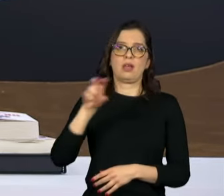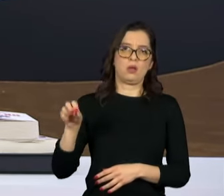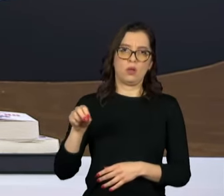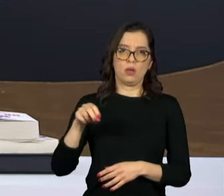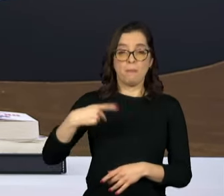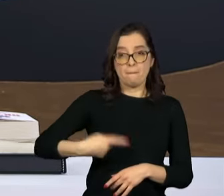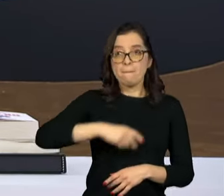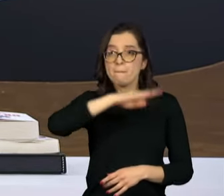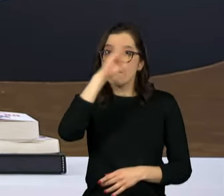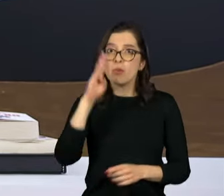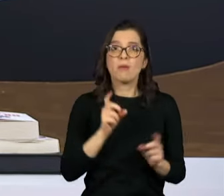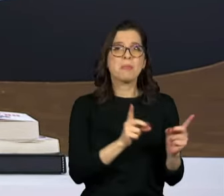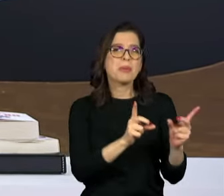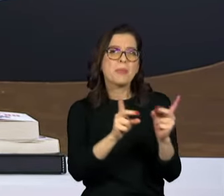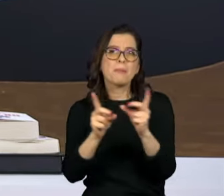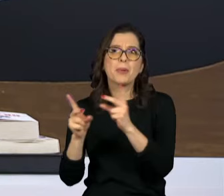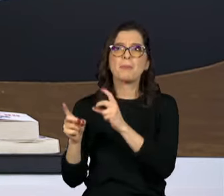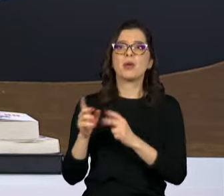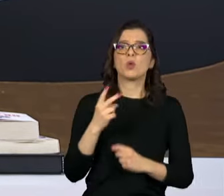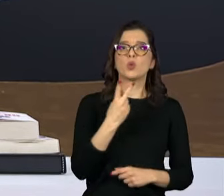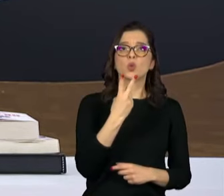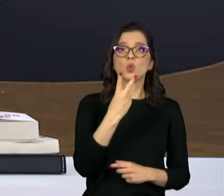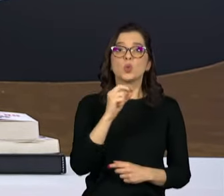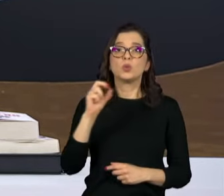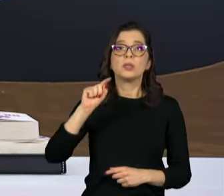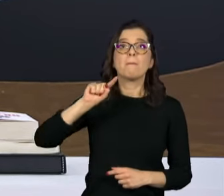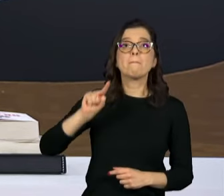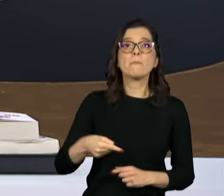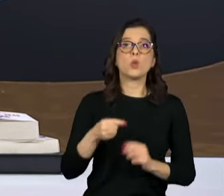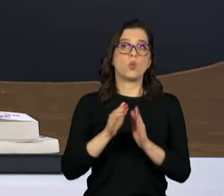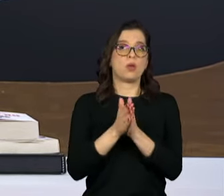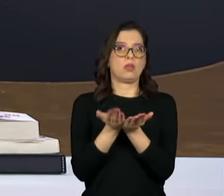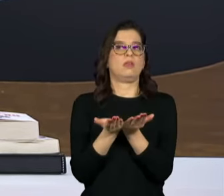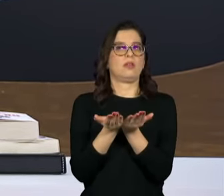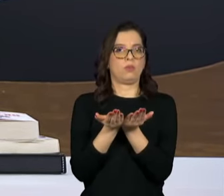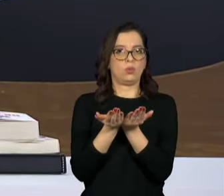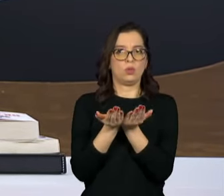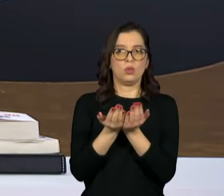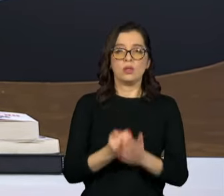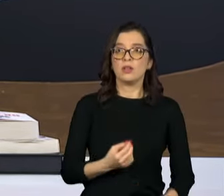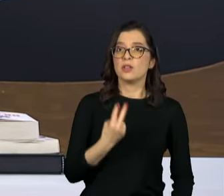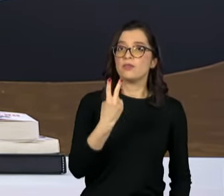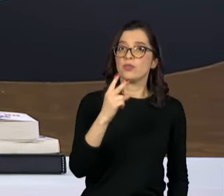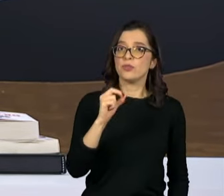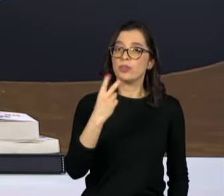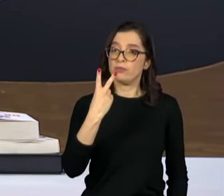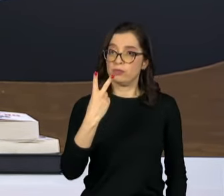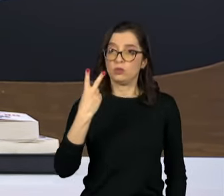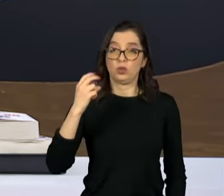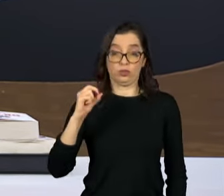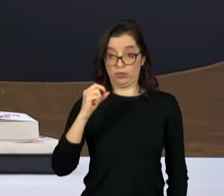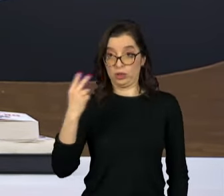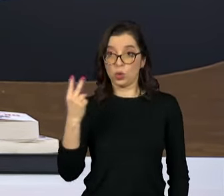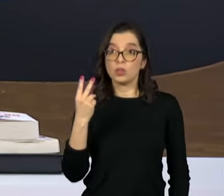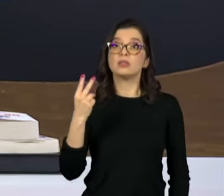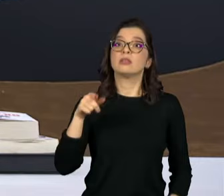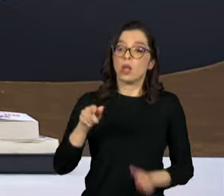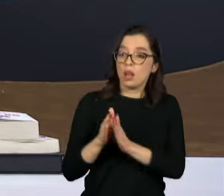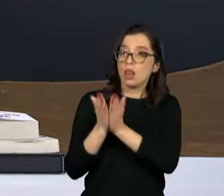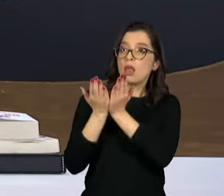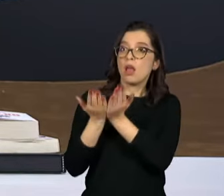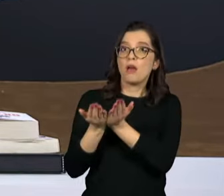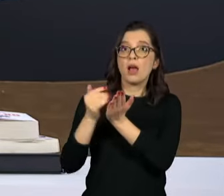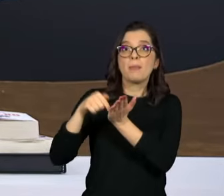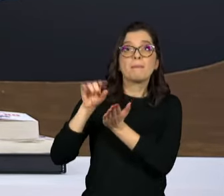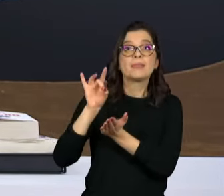mil cópias e em 2021 ganhou uma edição comemorativa de 10 anos com um prefácio que traz um instigante